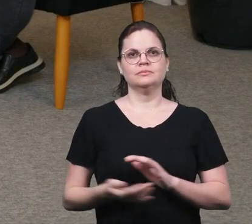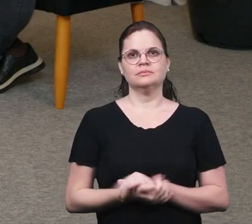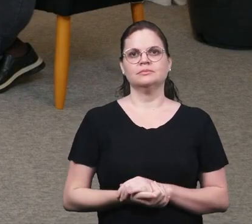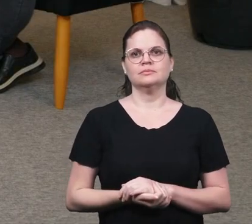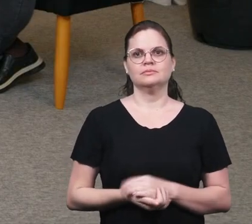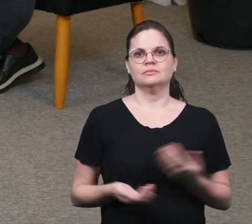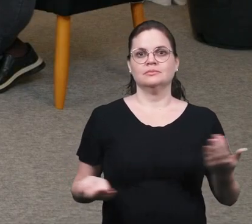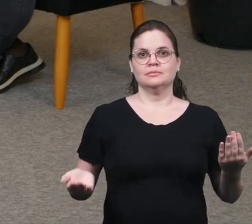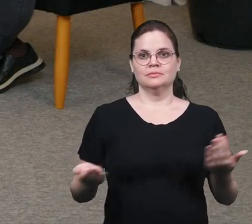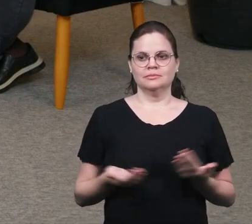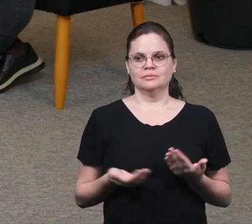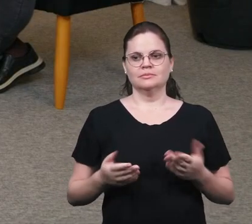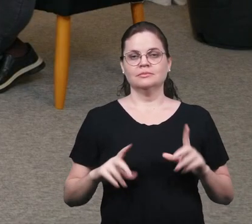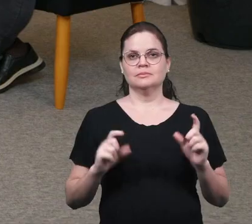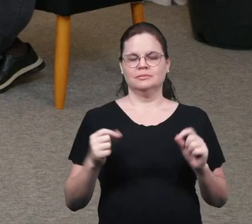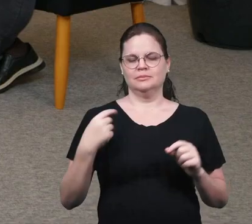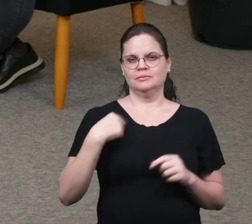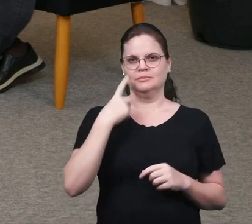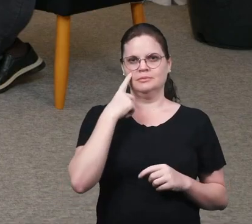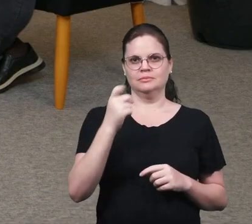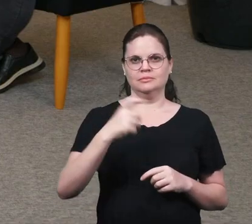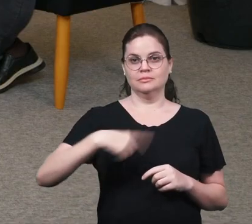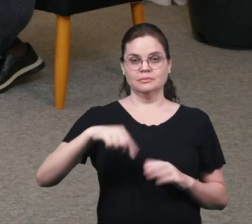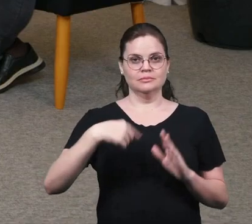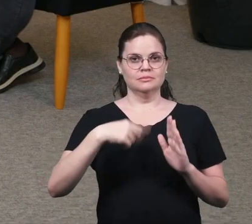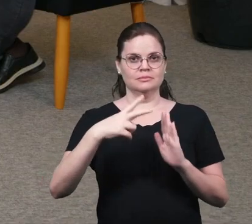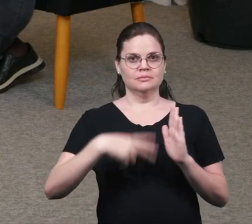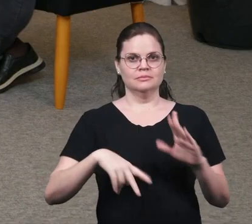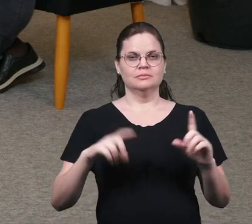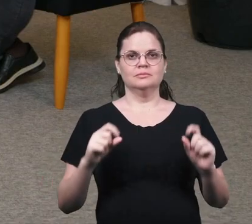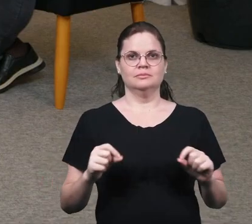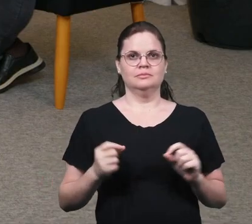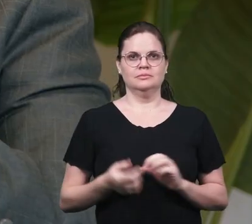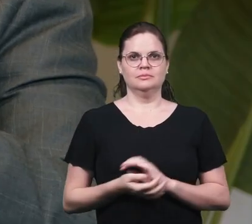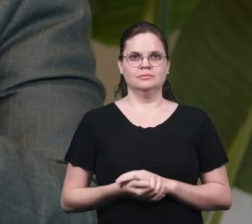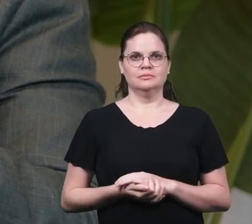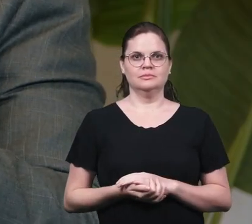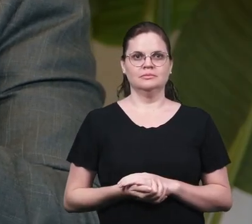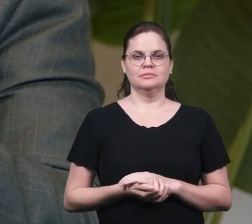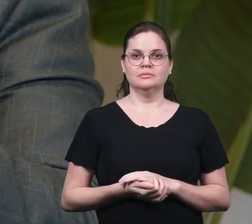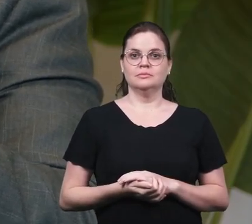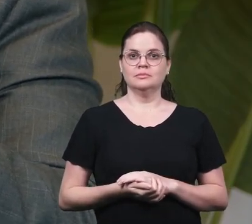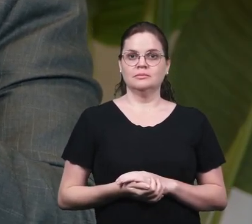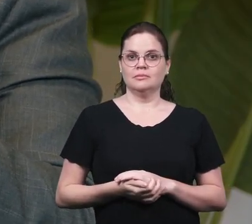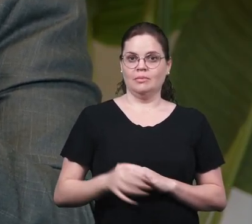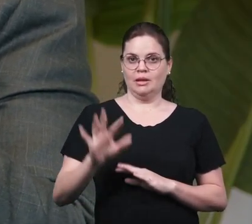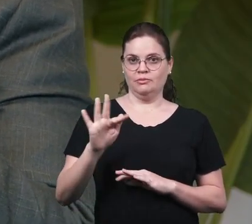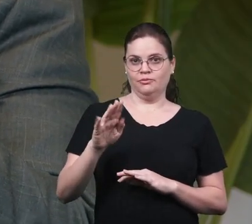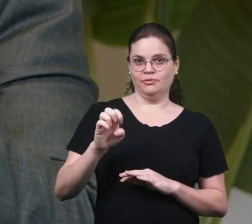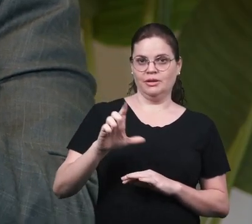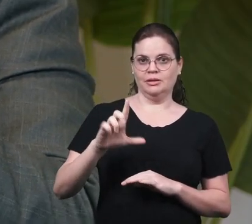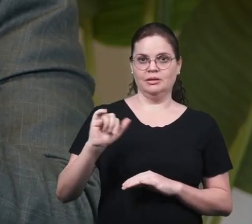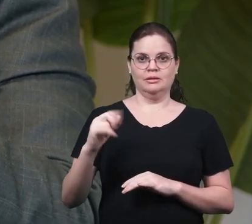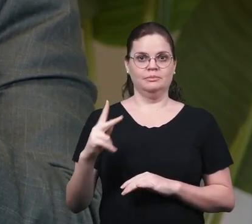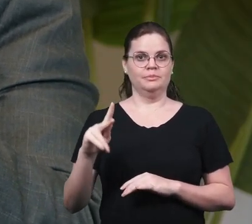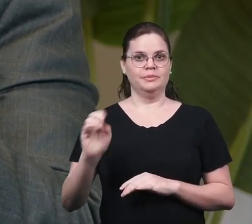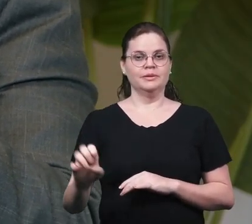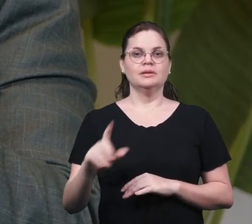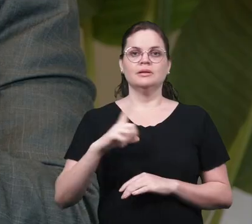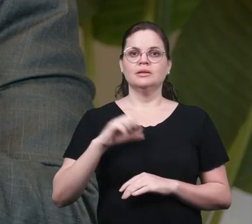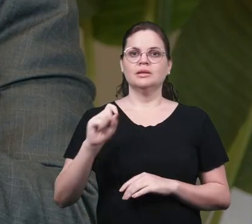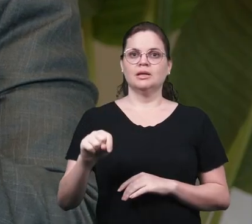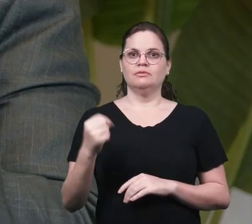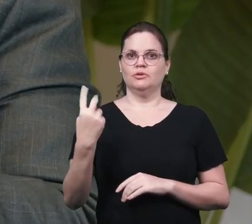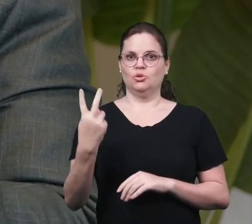Agora, interessante que nós lemos aqui, meus queridos, que Filipe foi levantado junto com 2 nomes que